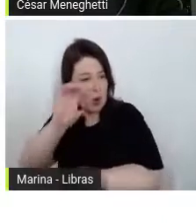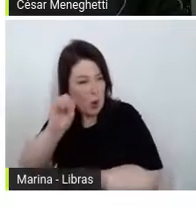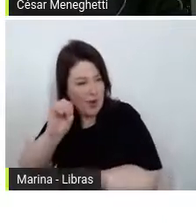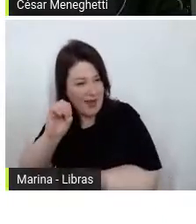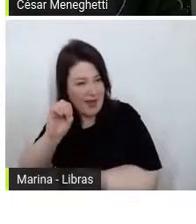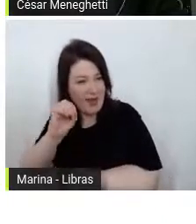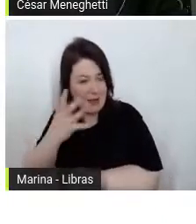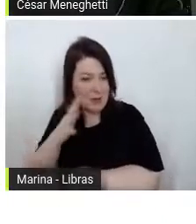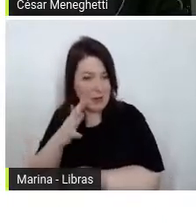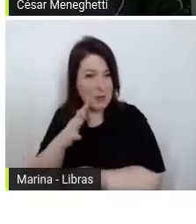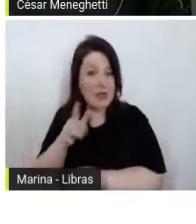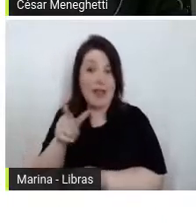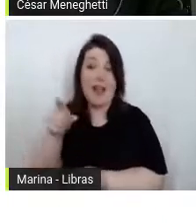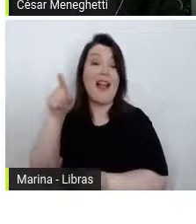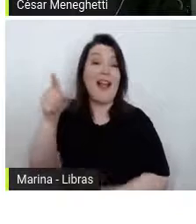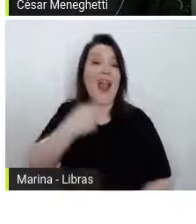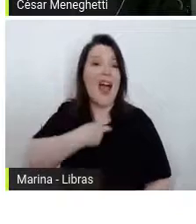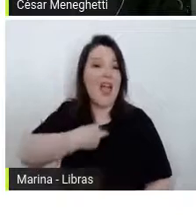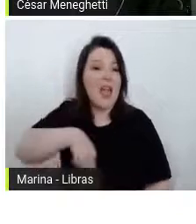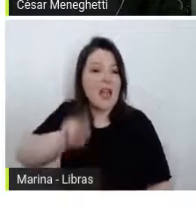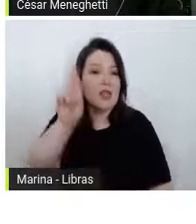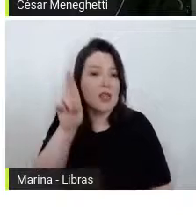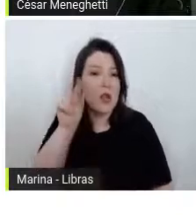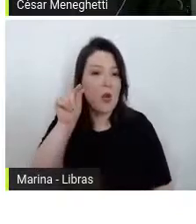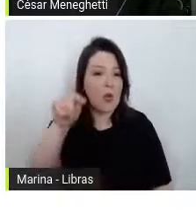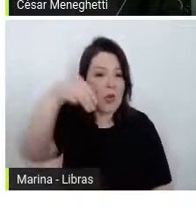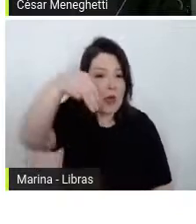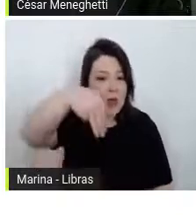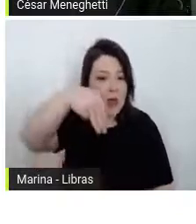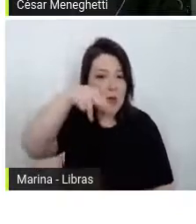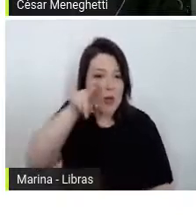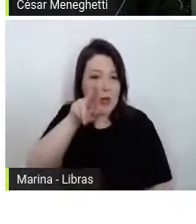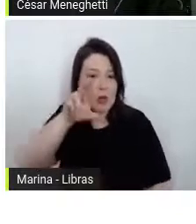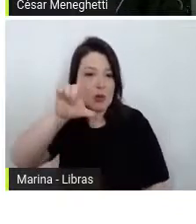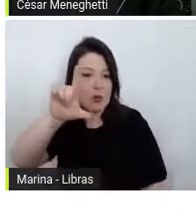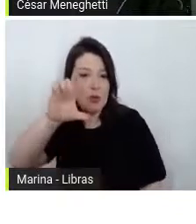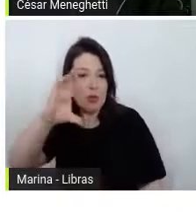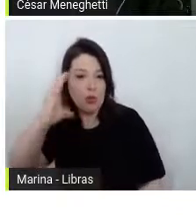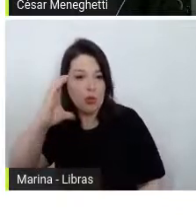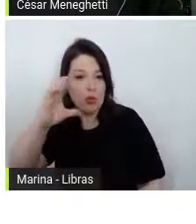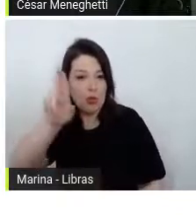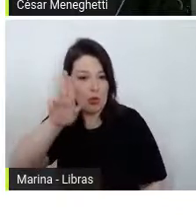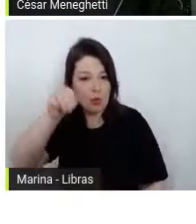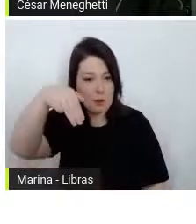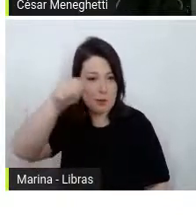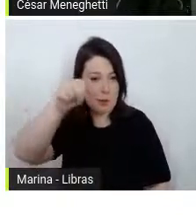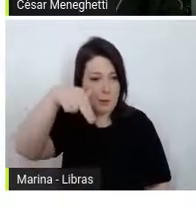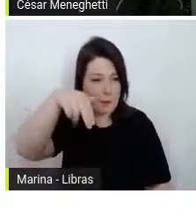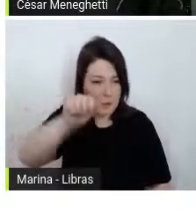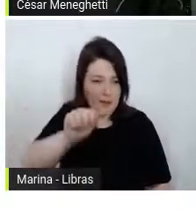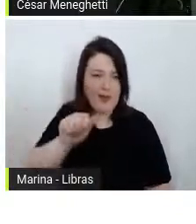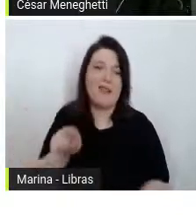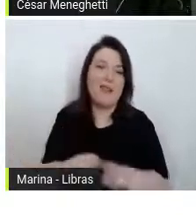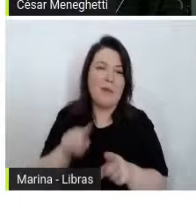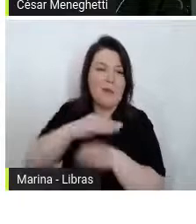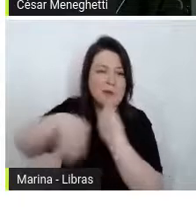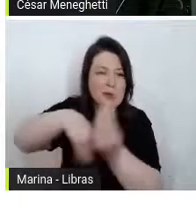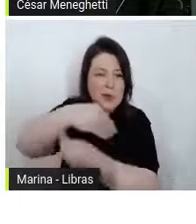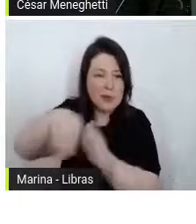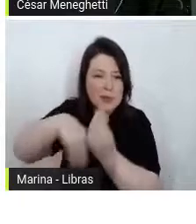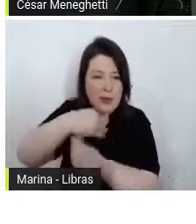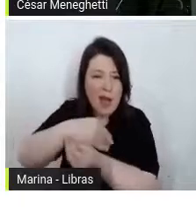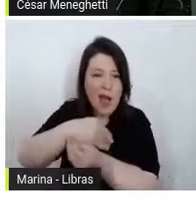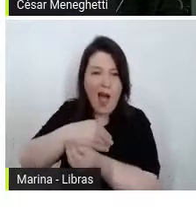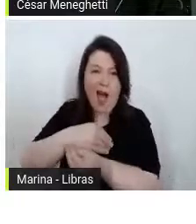lá a religião é muçulmana e tem misturado com algumas ritos